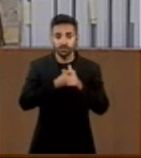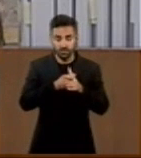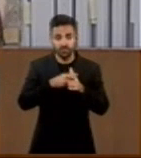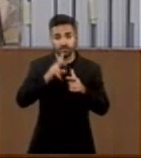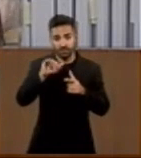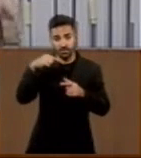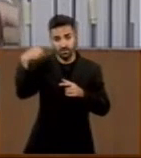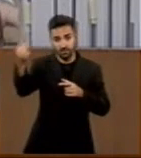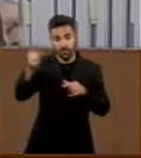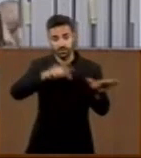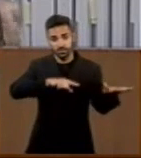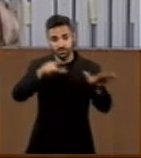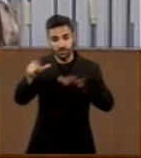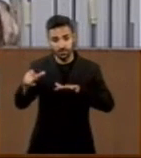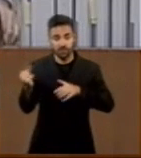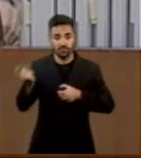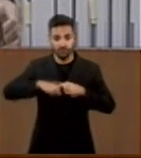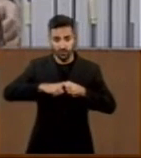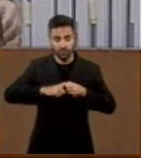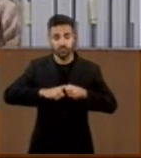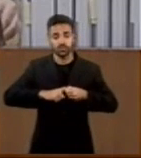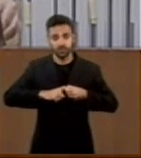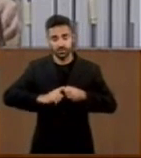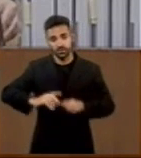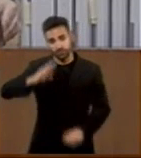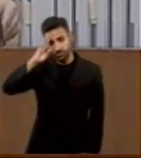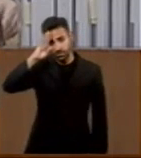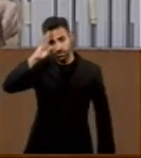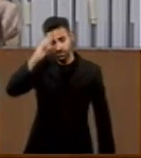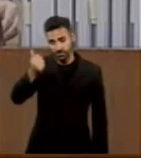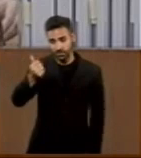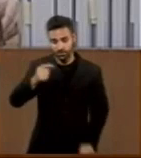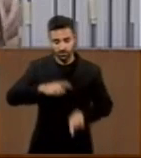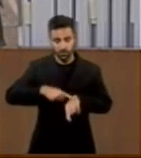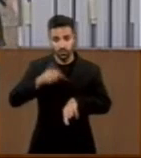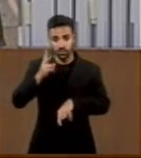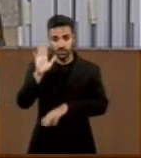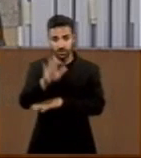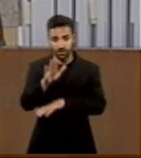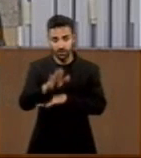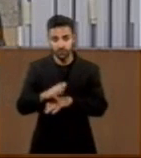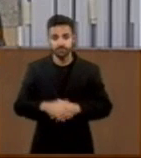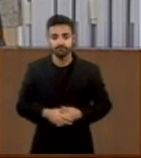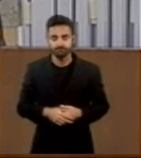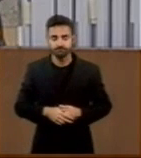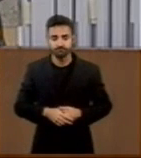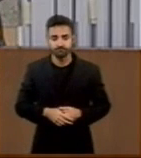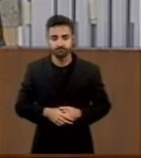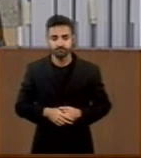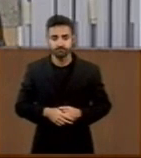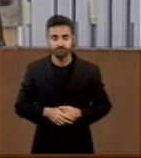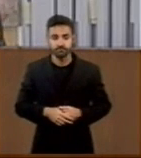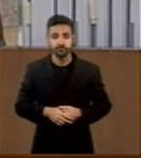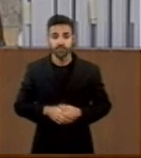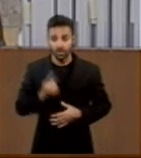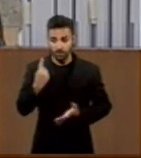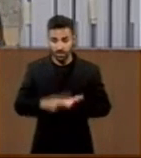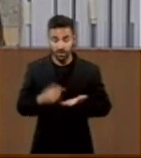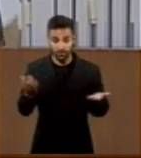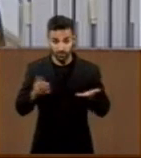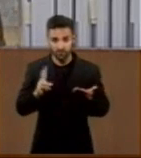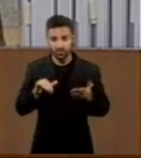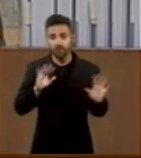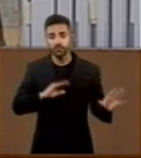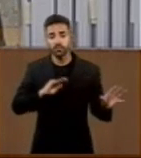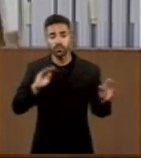na próxima sessão de quarta-feira, 14 horas. Os demais feitos pautados para as sessões de hoje serão realocados